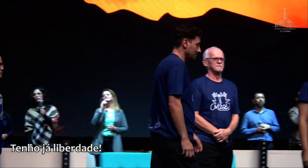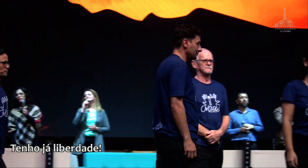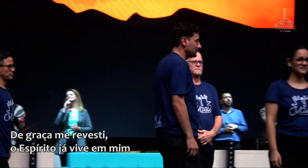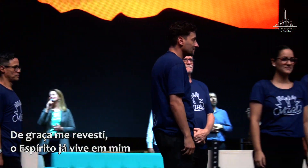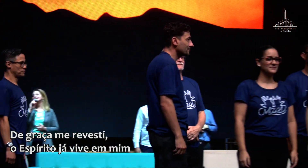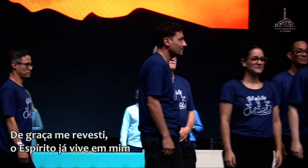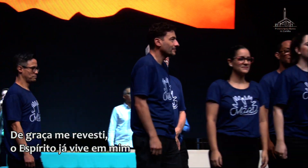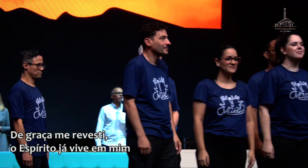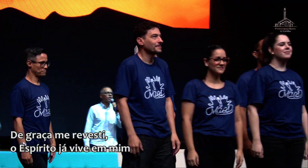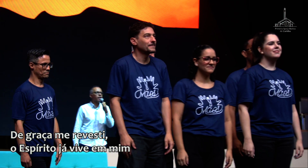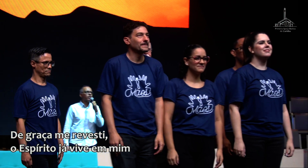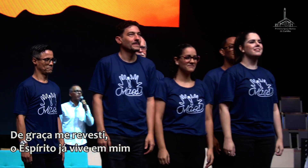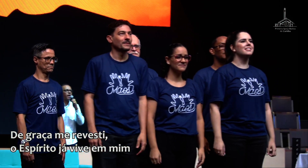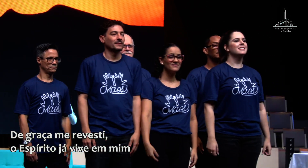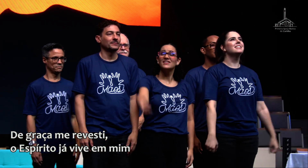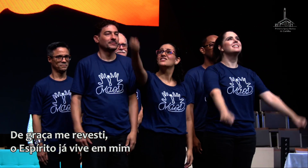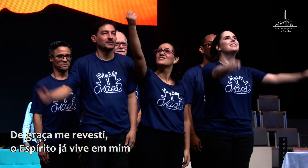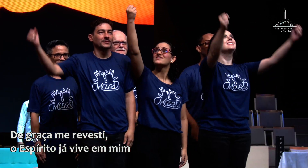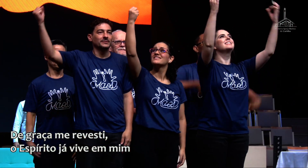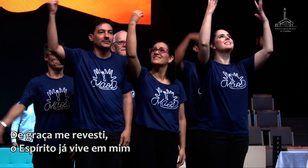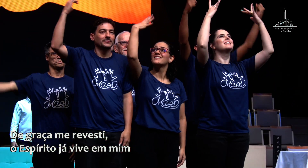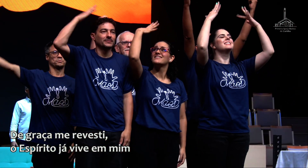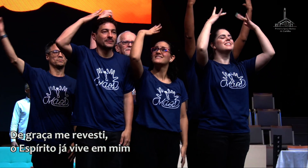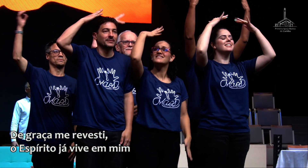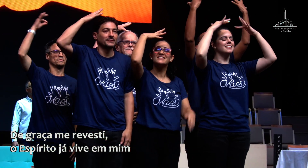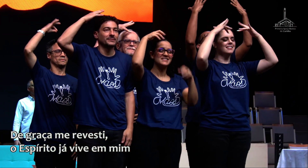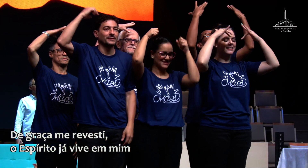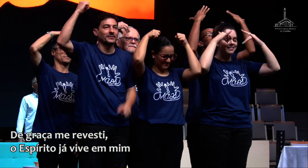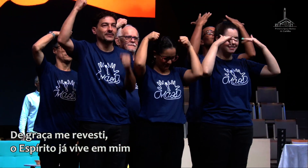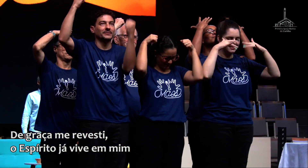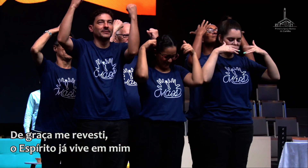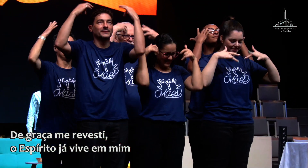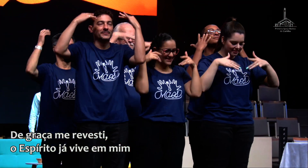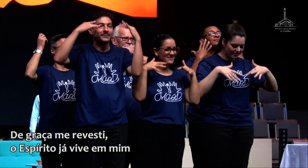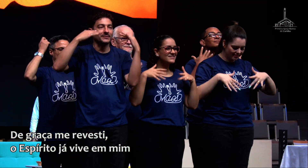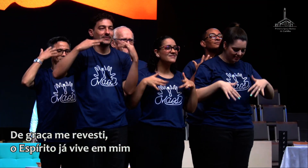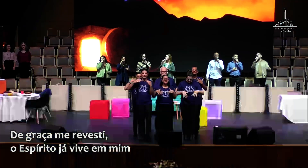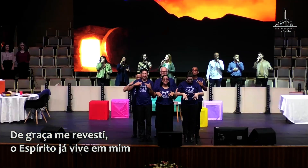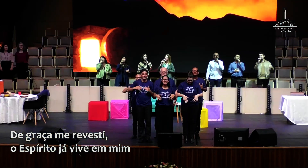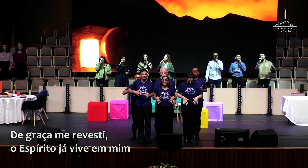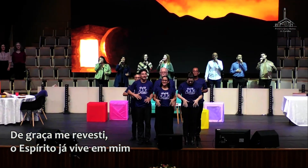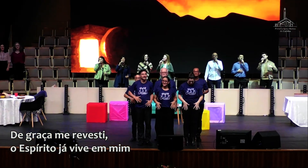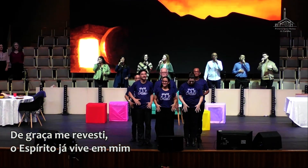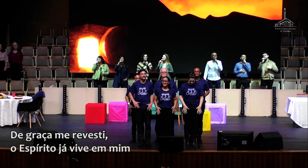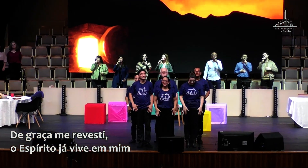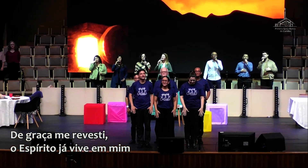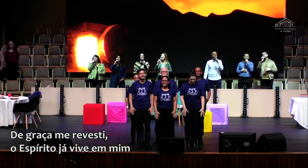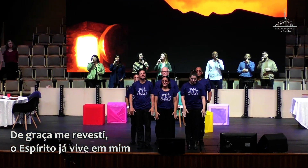Me revela.